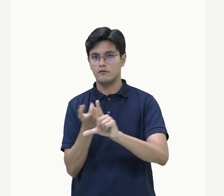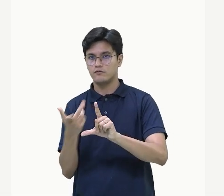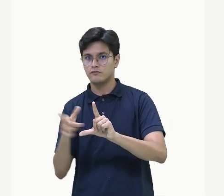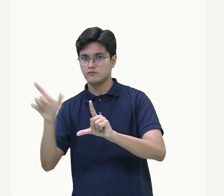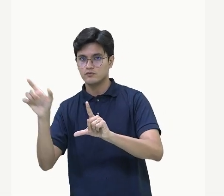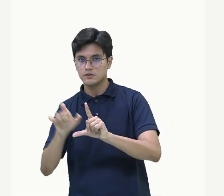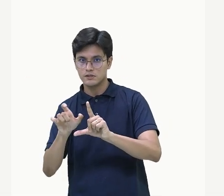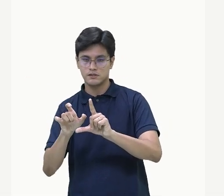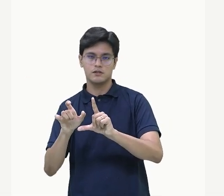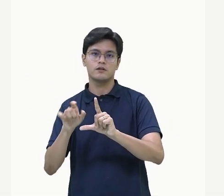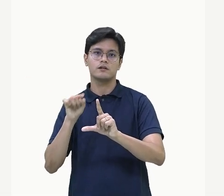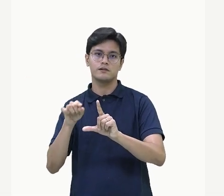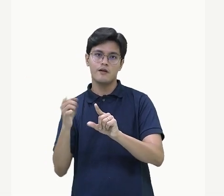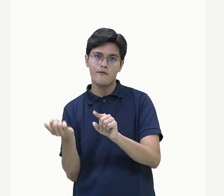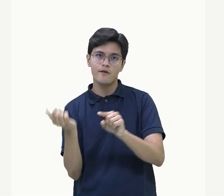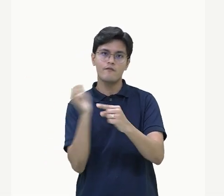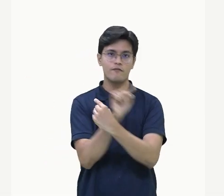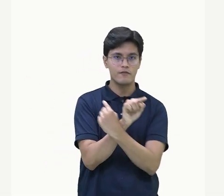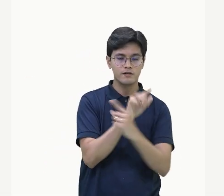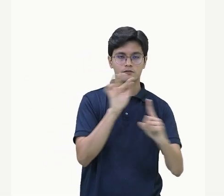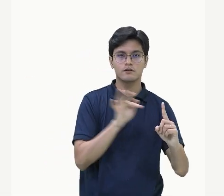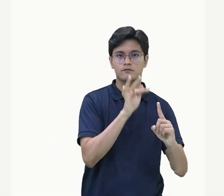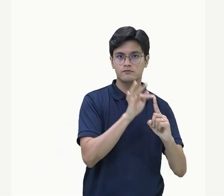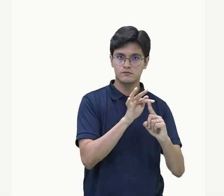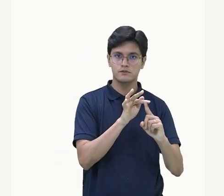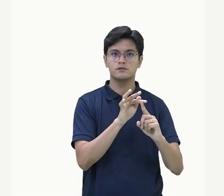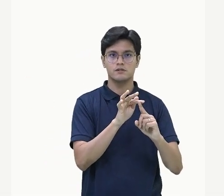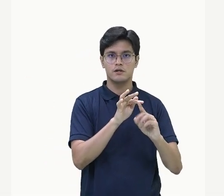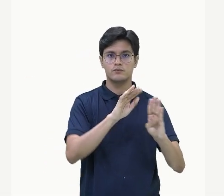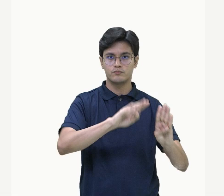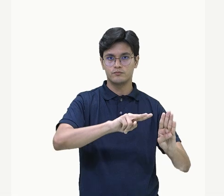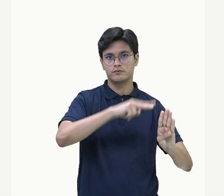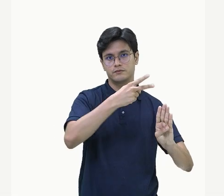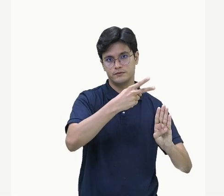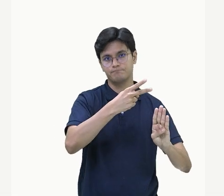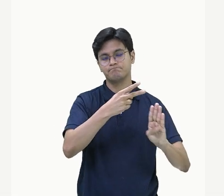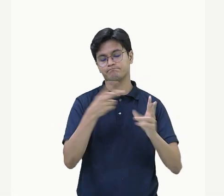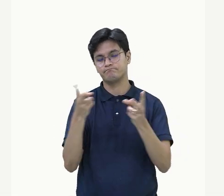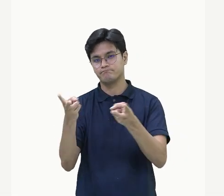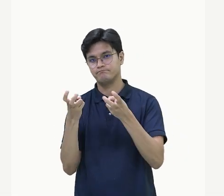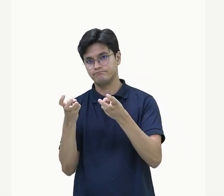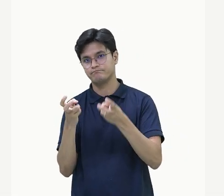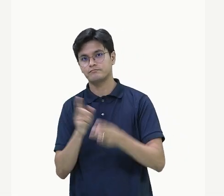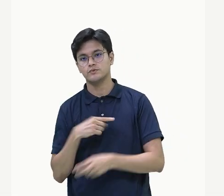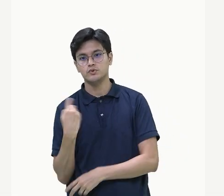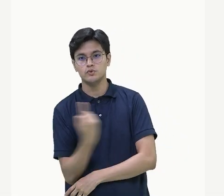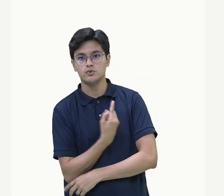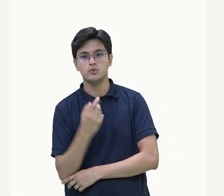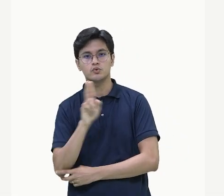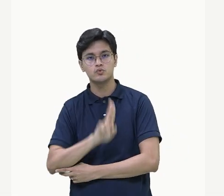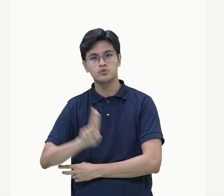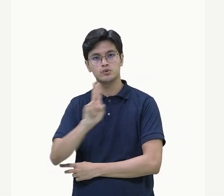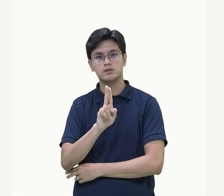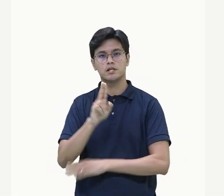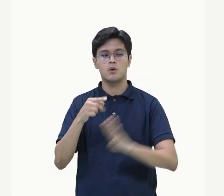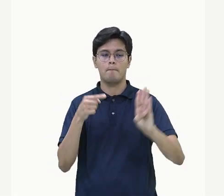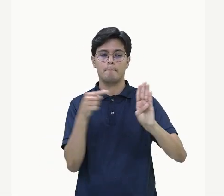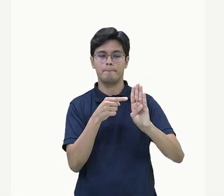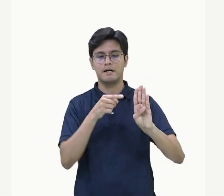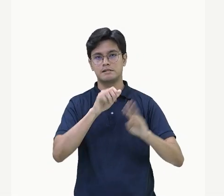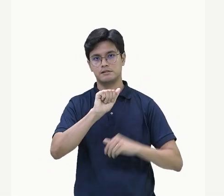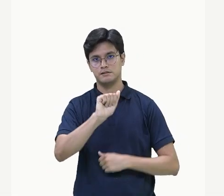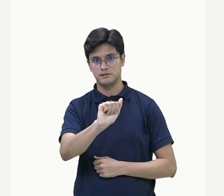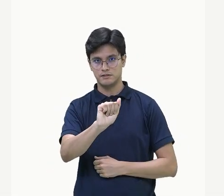função exponencial. E vejam que aqui nós estamos usando a base A, tanto na